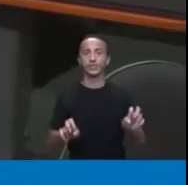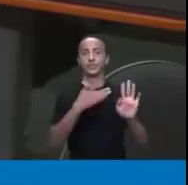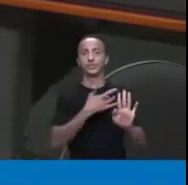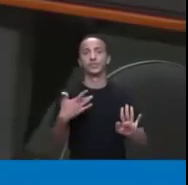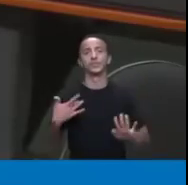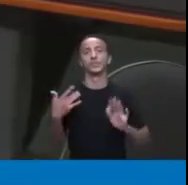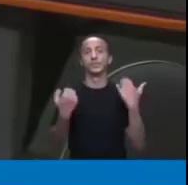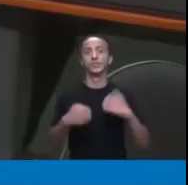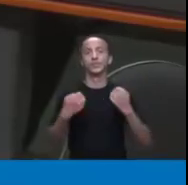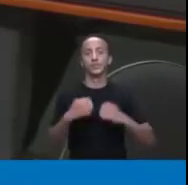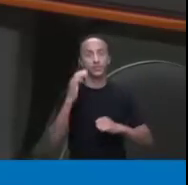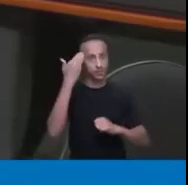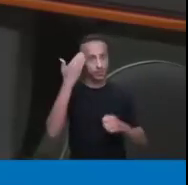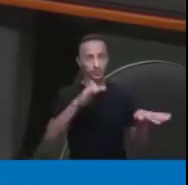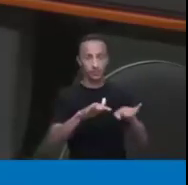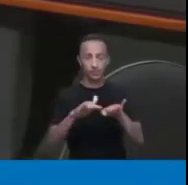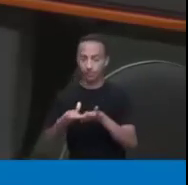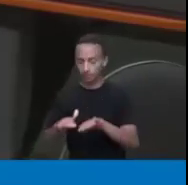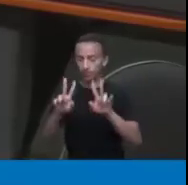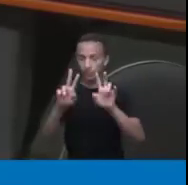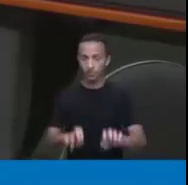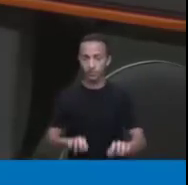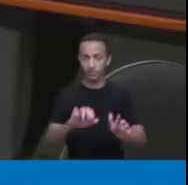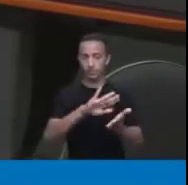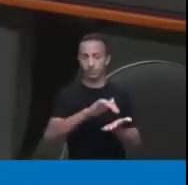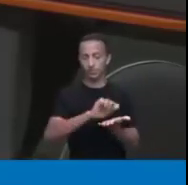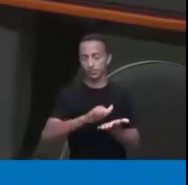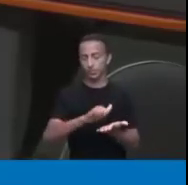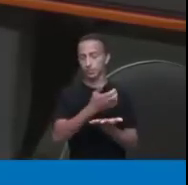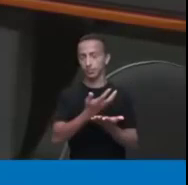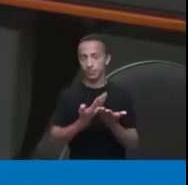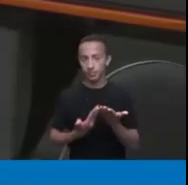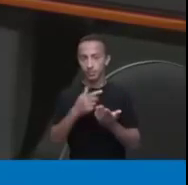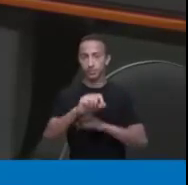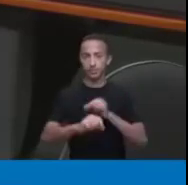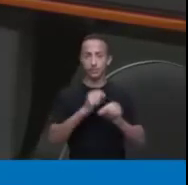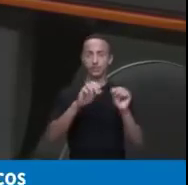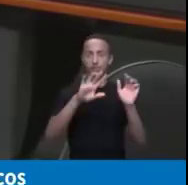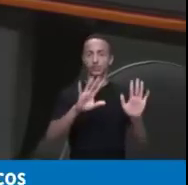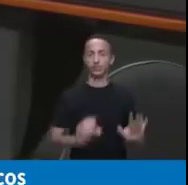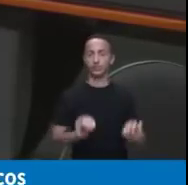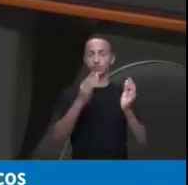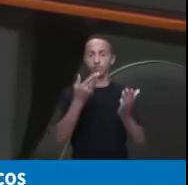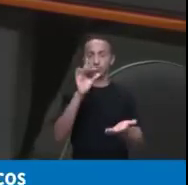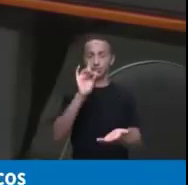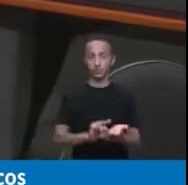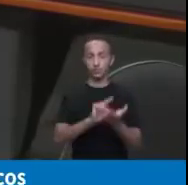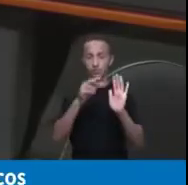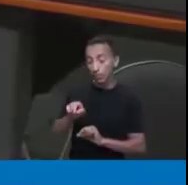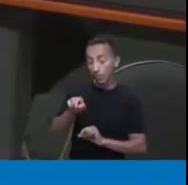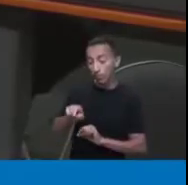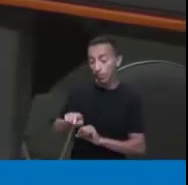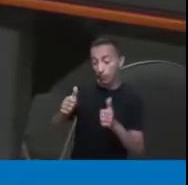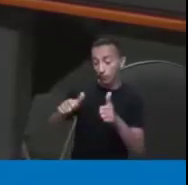ser compreendida como padrão ouro da abordagem biopsicossocial da funcionalidade, conforme diretriz da Organização Mundial de